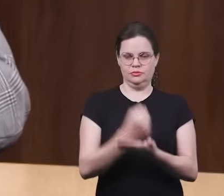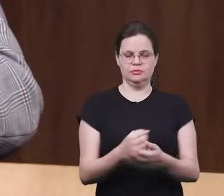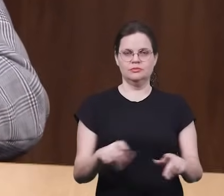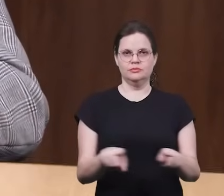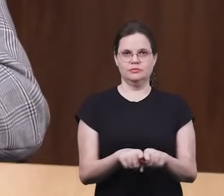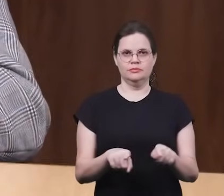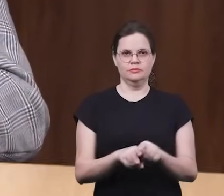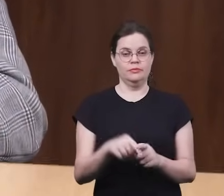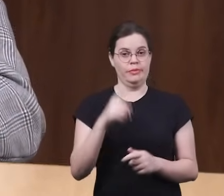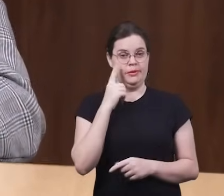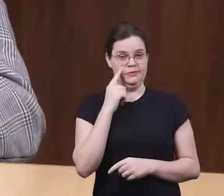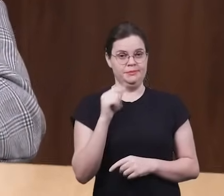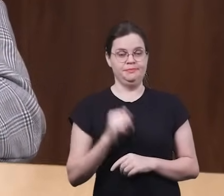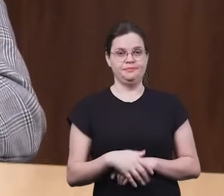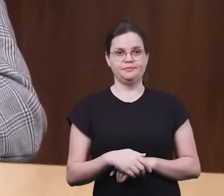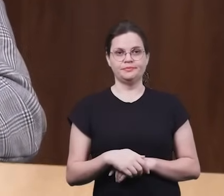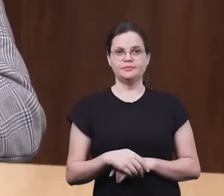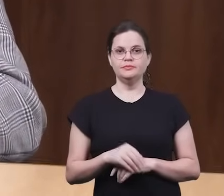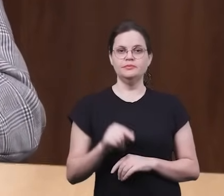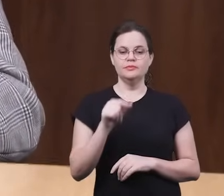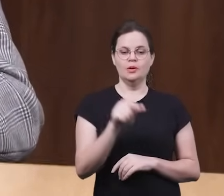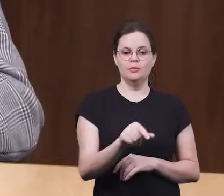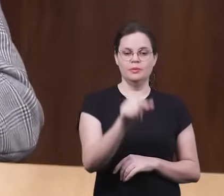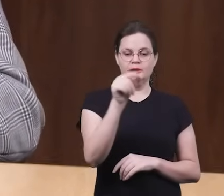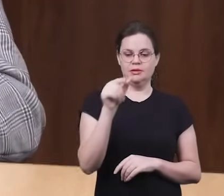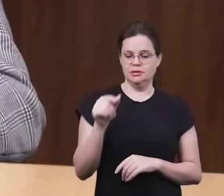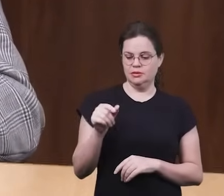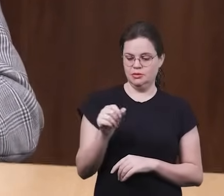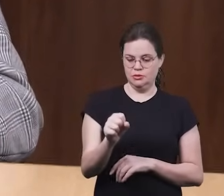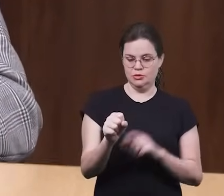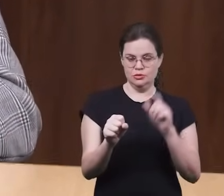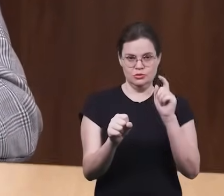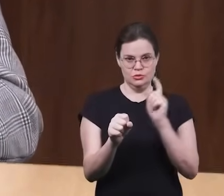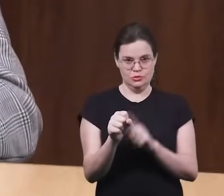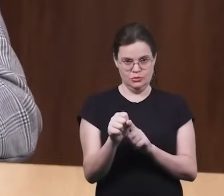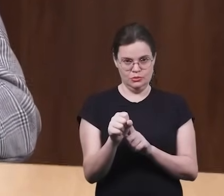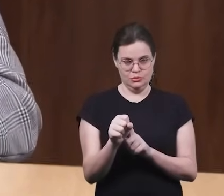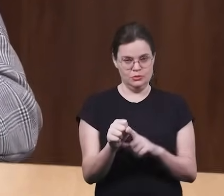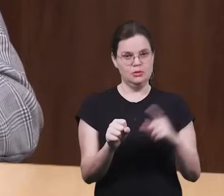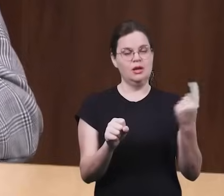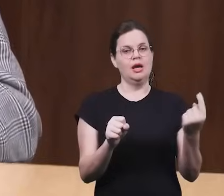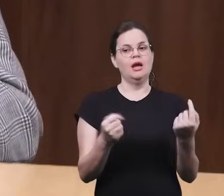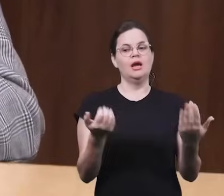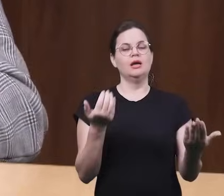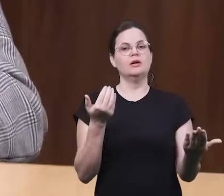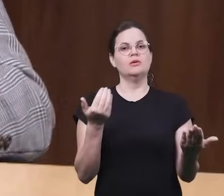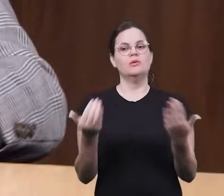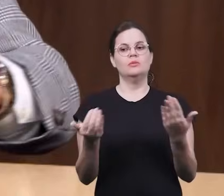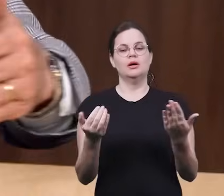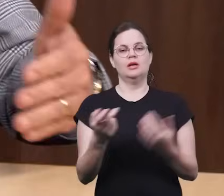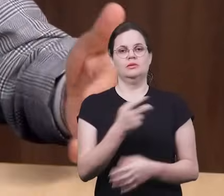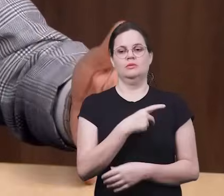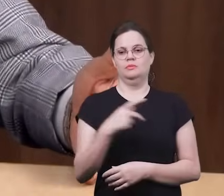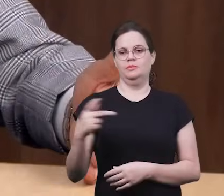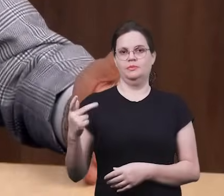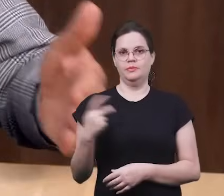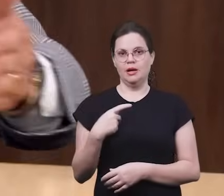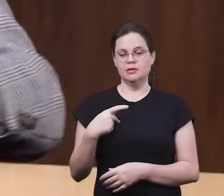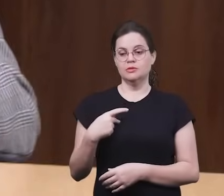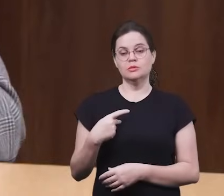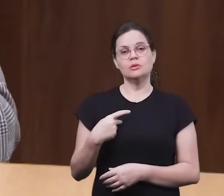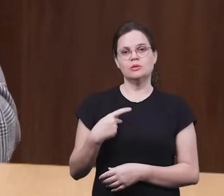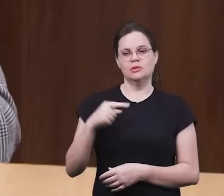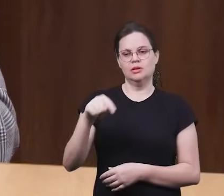dizer, o pastor, como ministério descrito por Paulo no Novo Testamento, e que começa